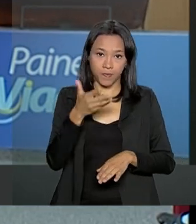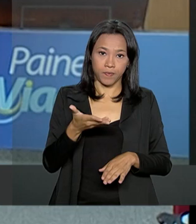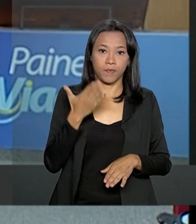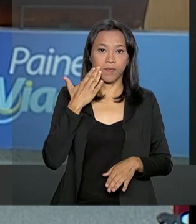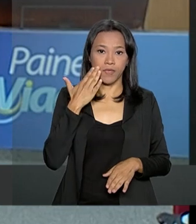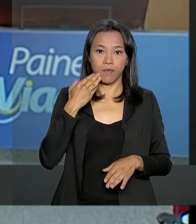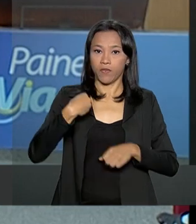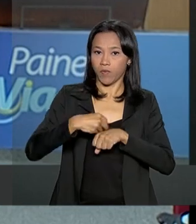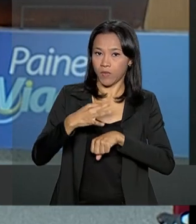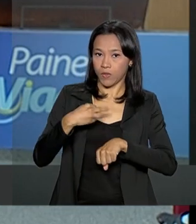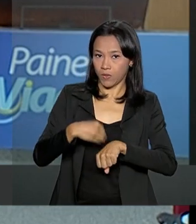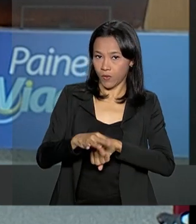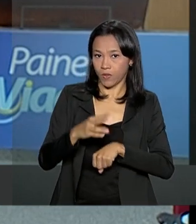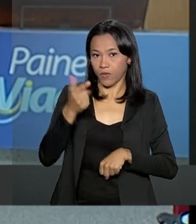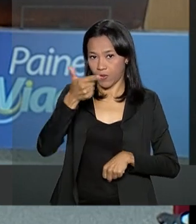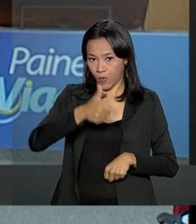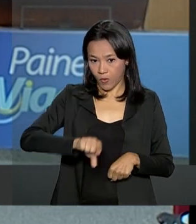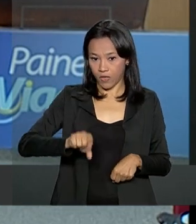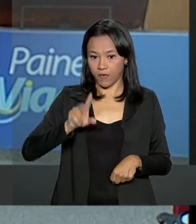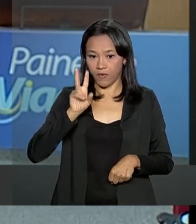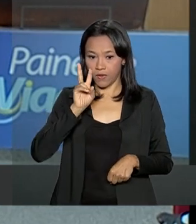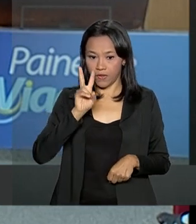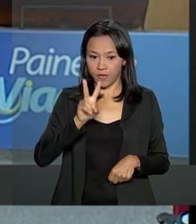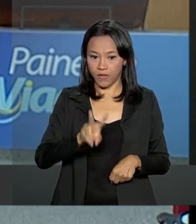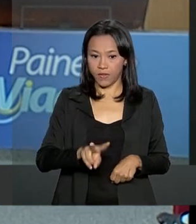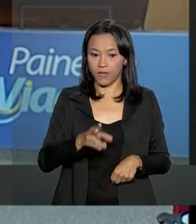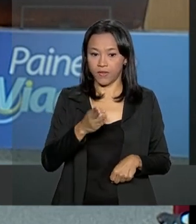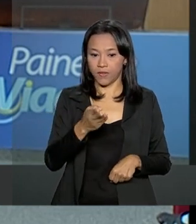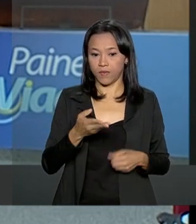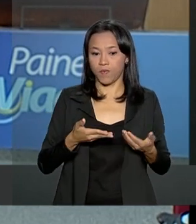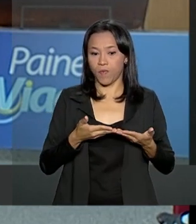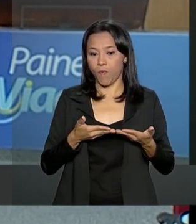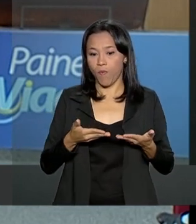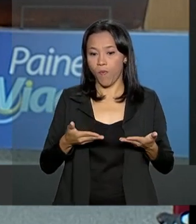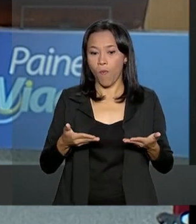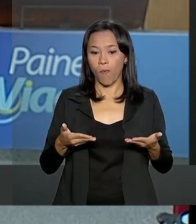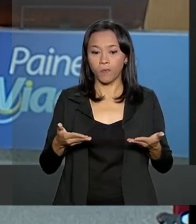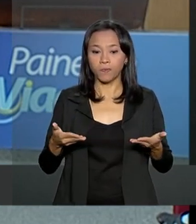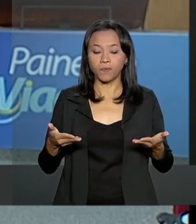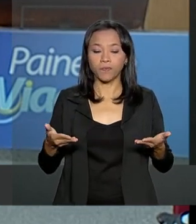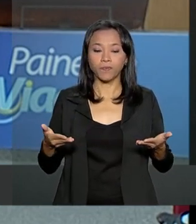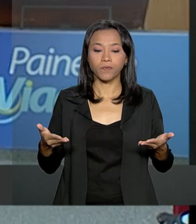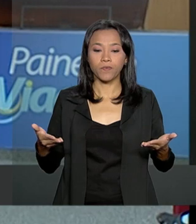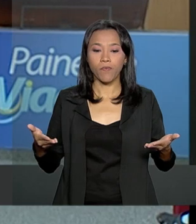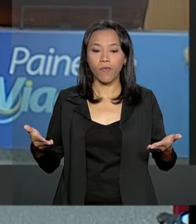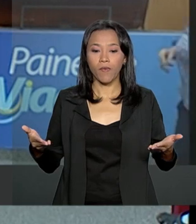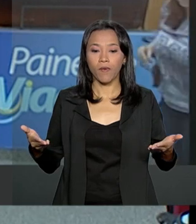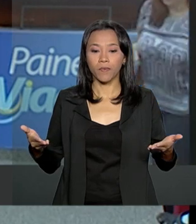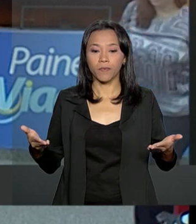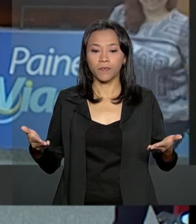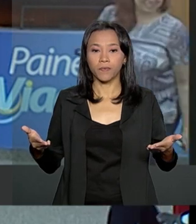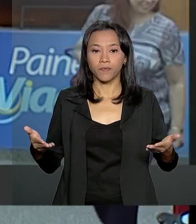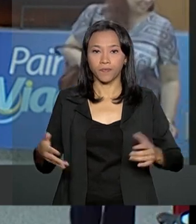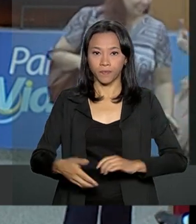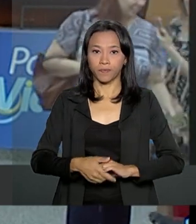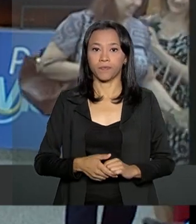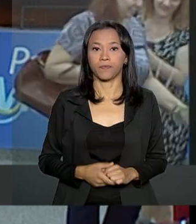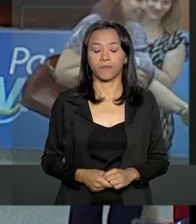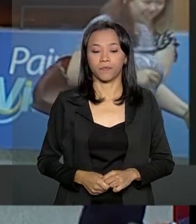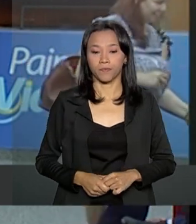gov.br repetiu o endereço um painel de viagens tudo junto ponto economia ponto